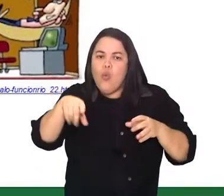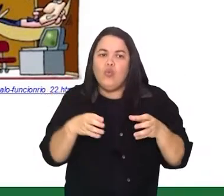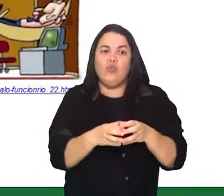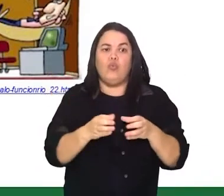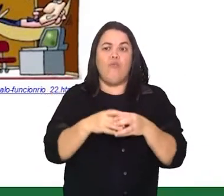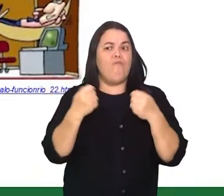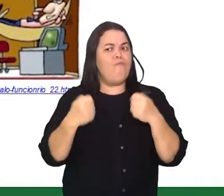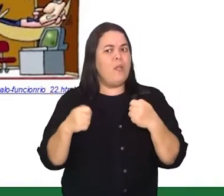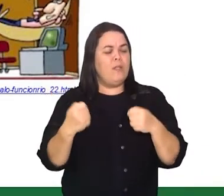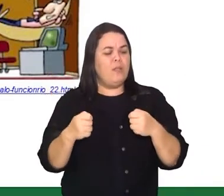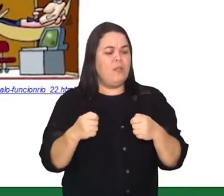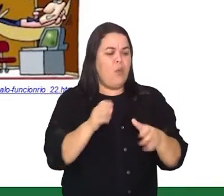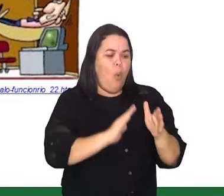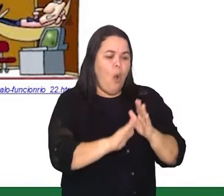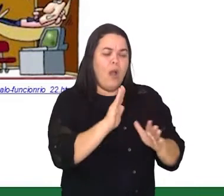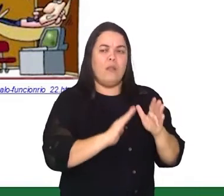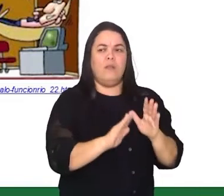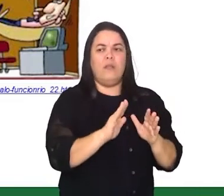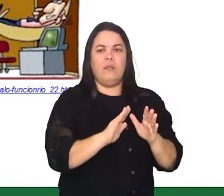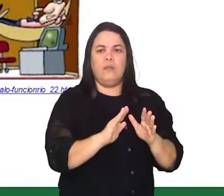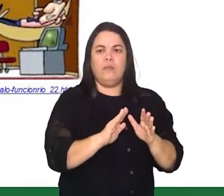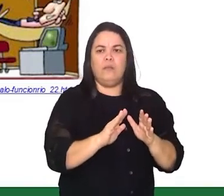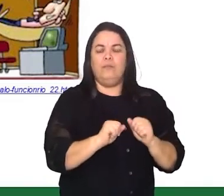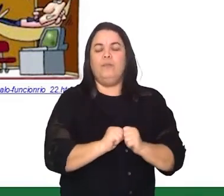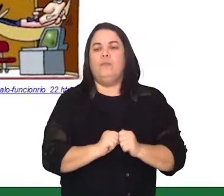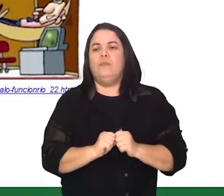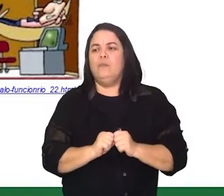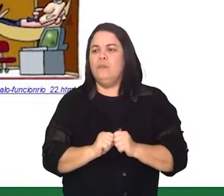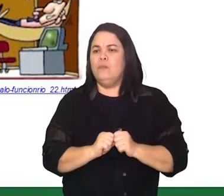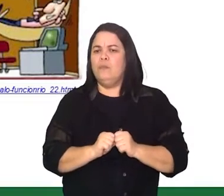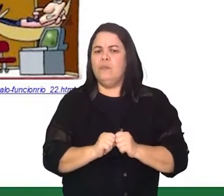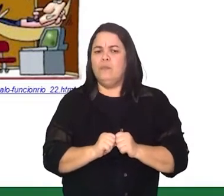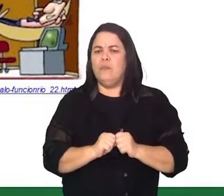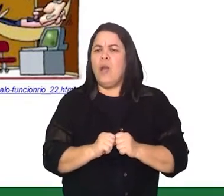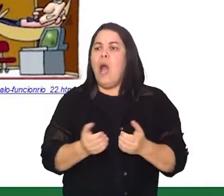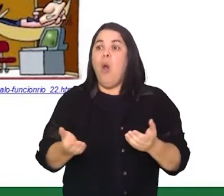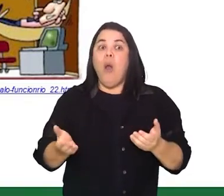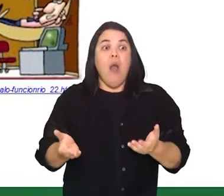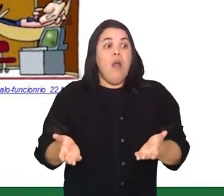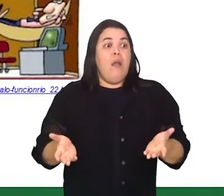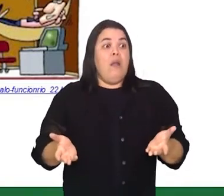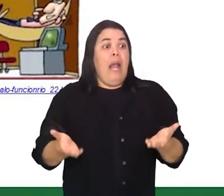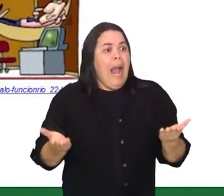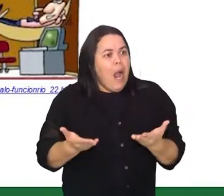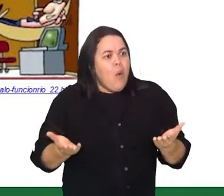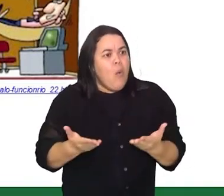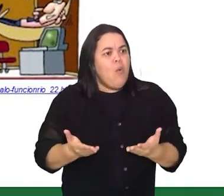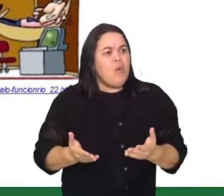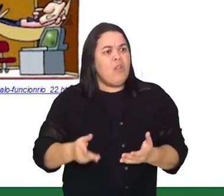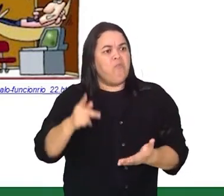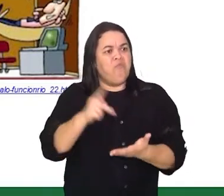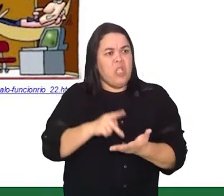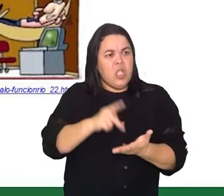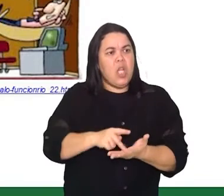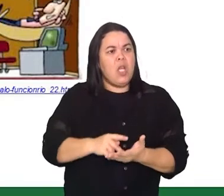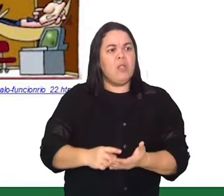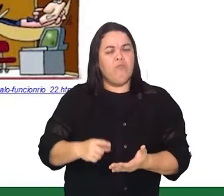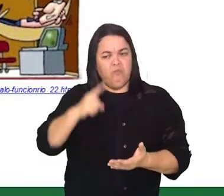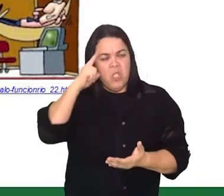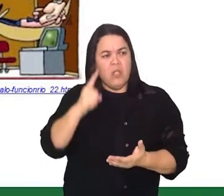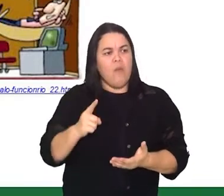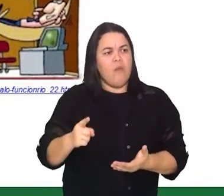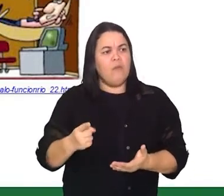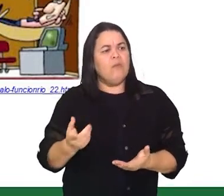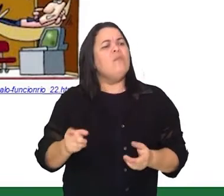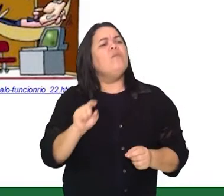Puxa, agora é oficial. Como assim, Aderbal? Onde você vai? Vou correr antes que mudem de